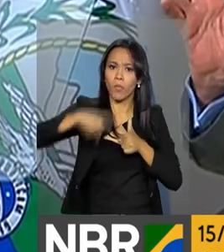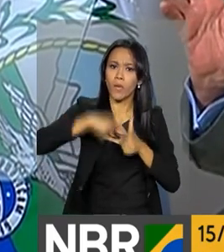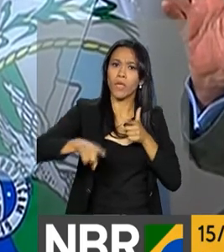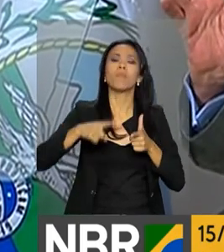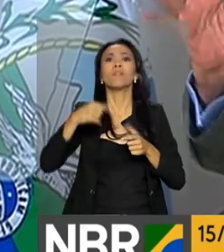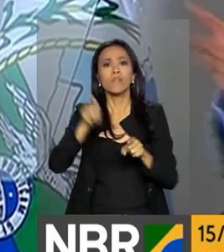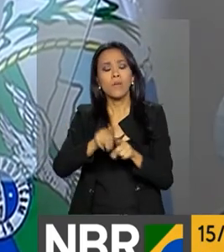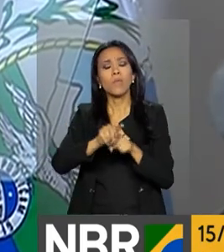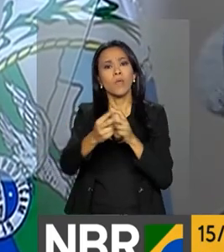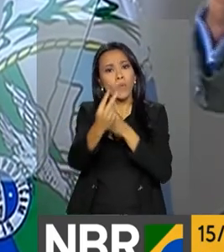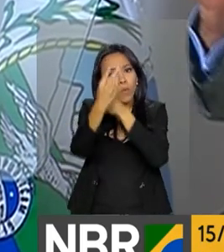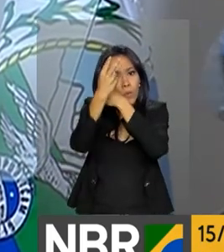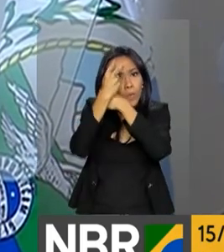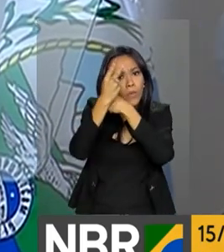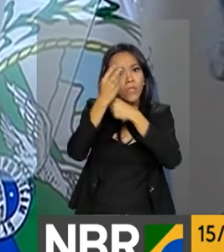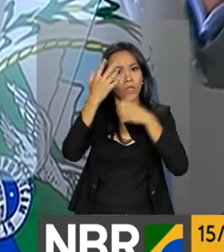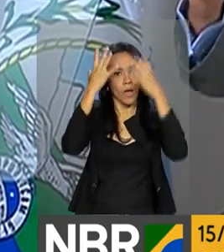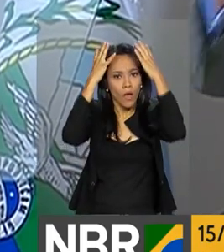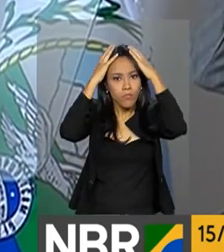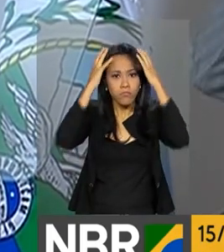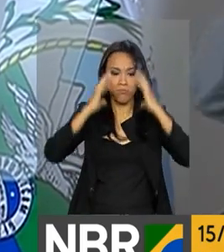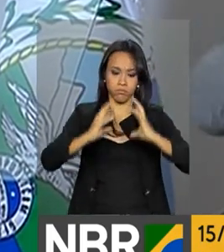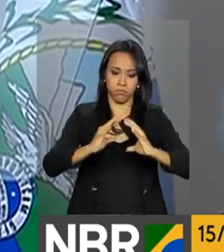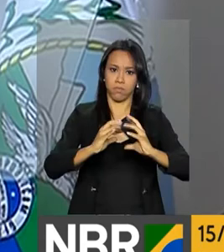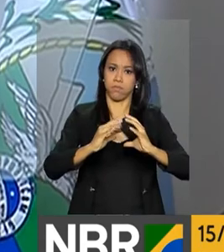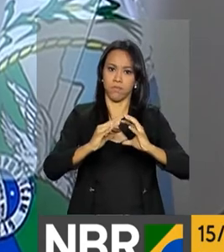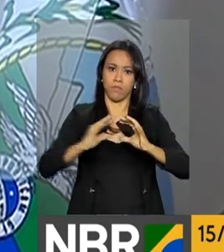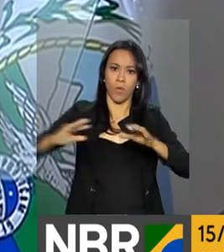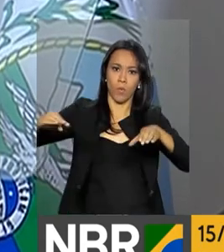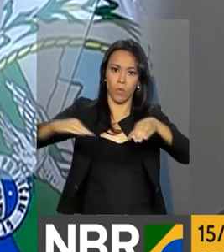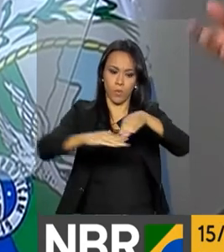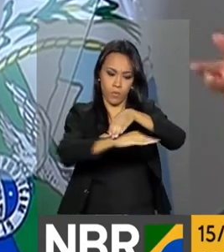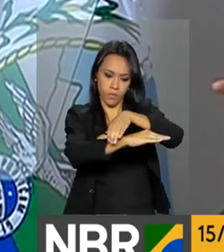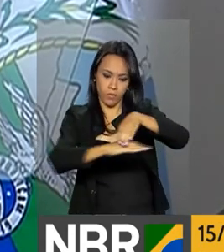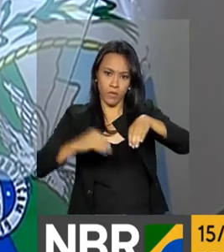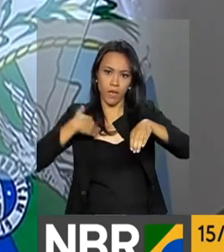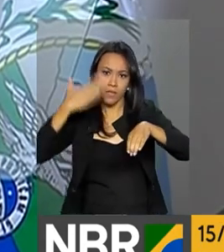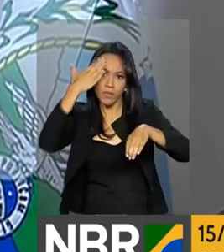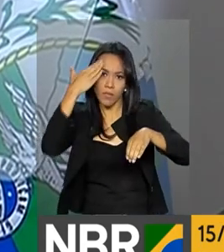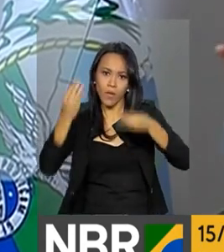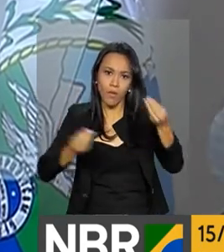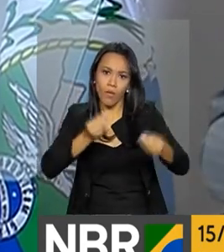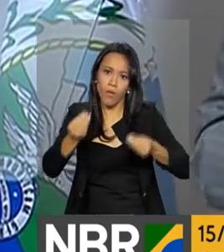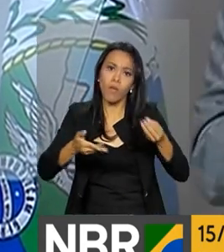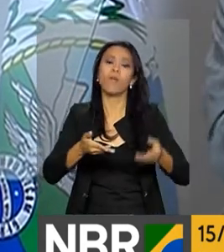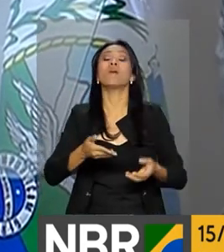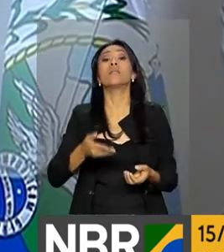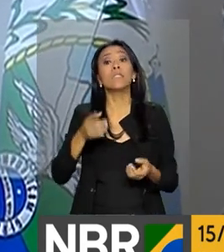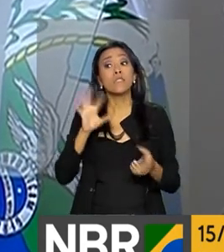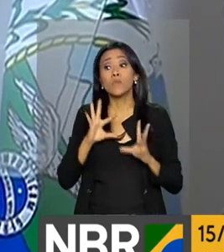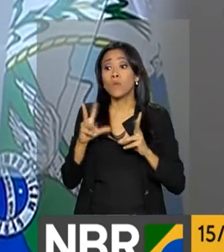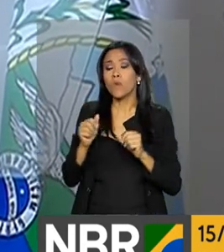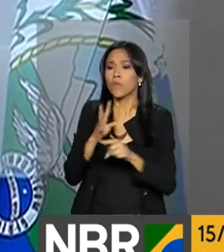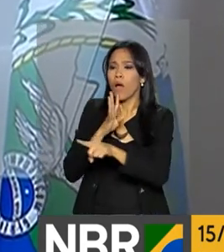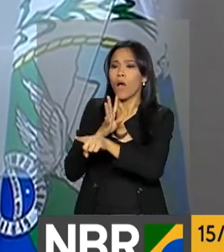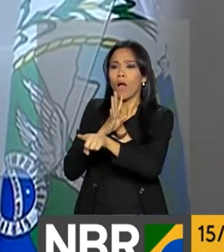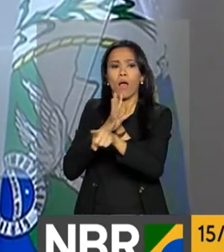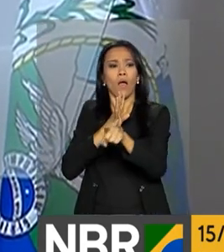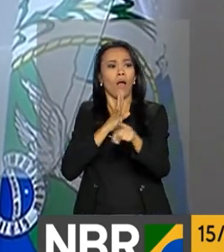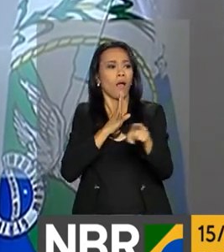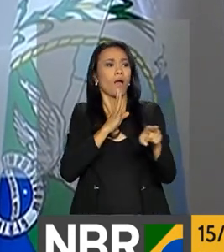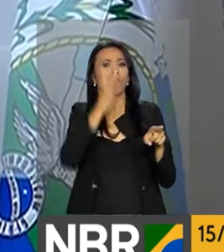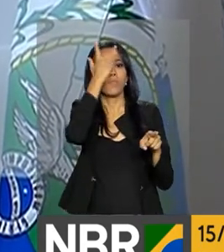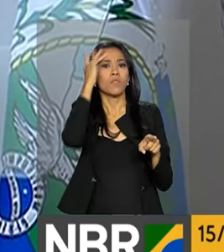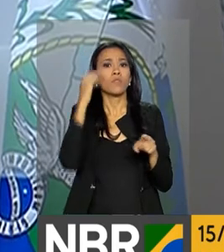cuida, não é? E pude perceber na fisionomia de todos aqueles que aqui trabalham, de todos aqueles que servem à clínica